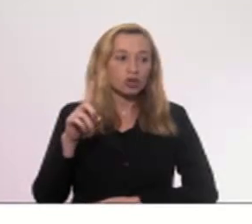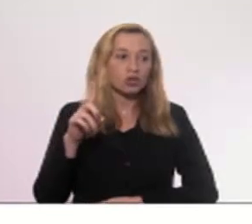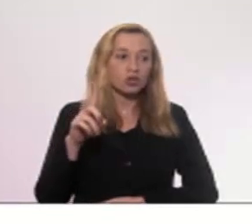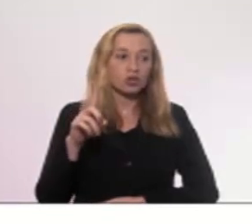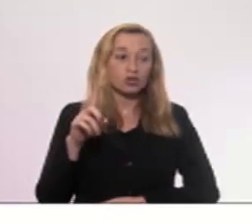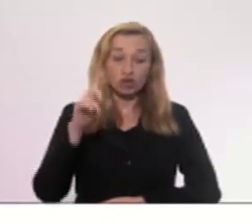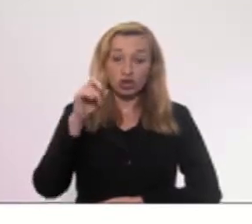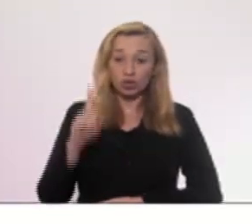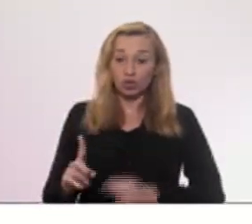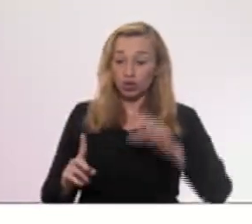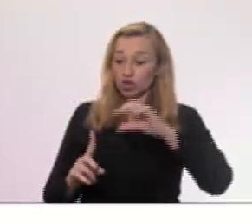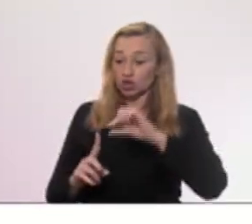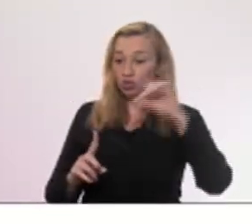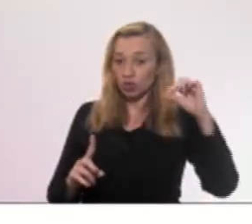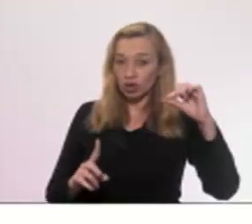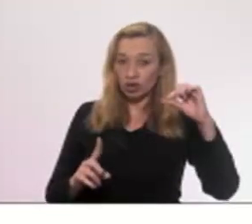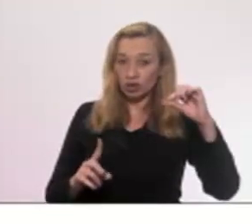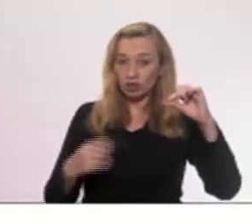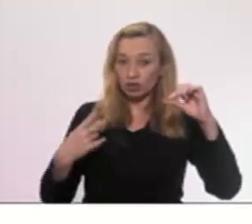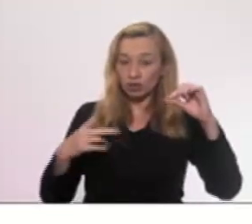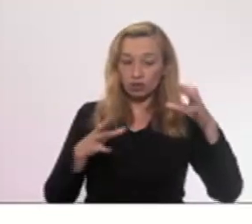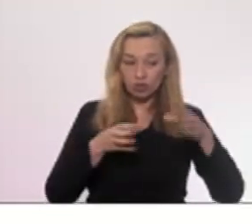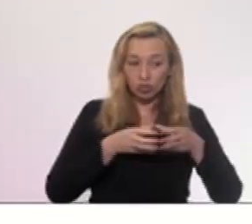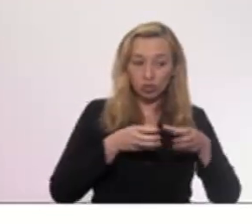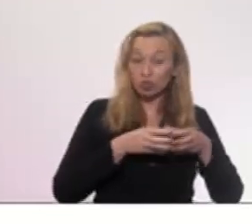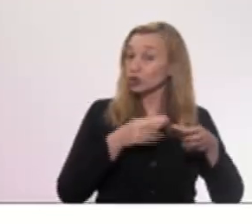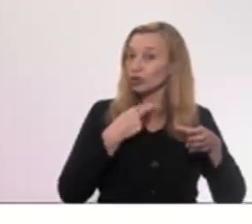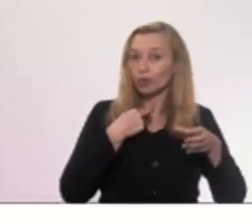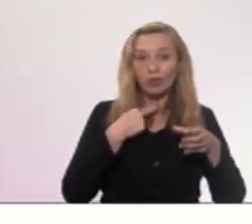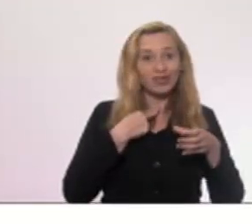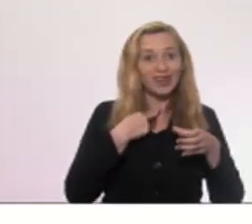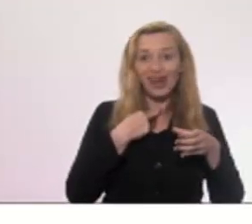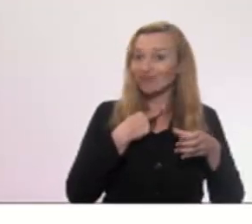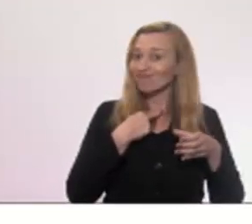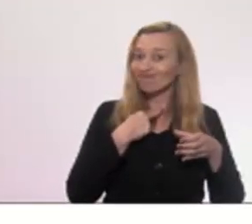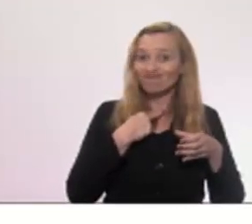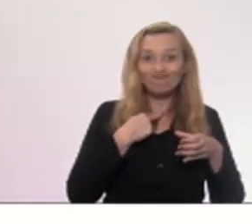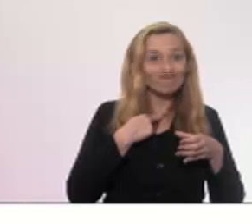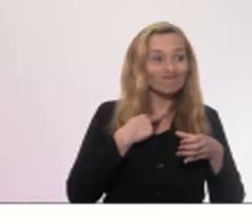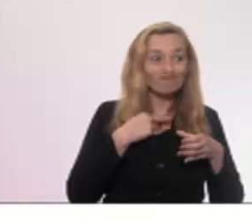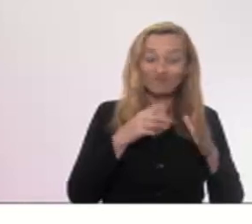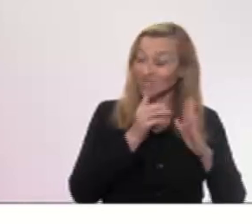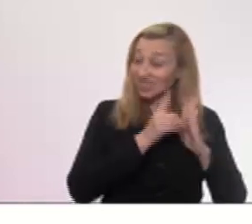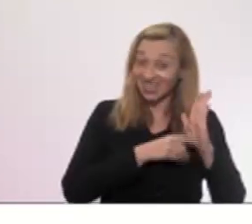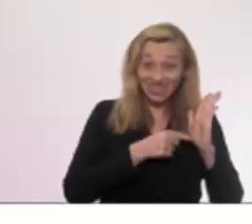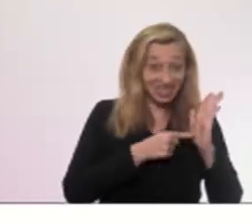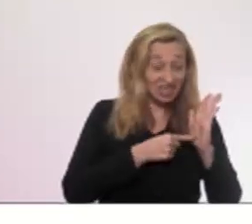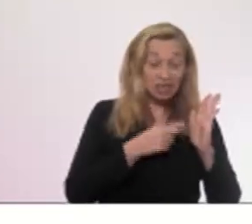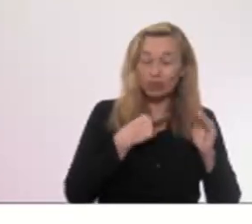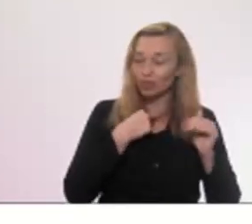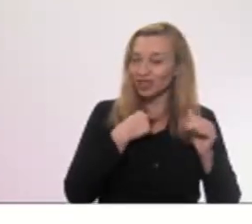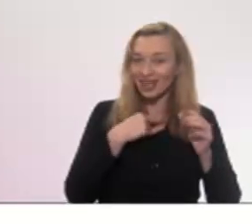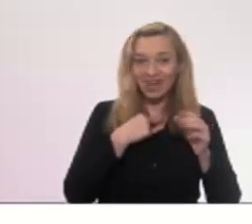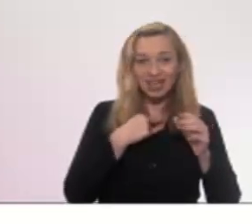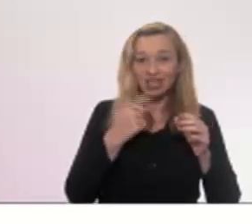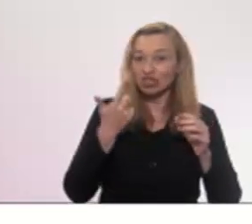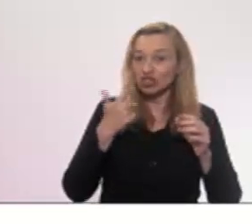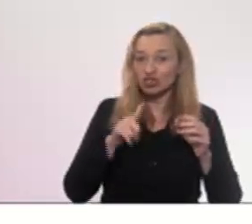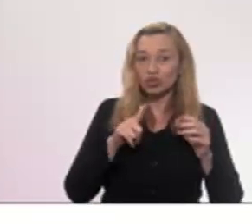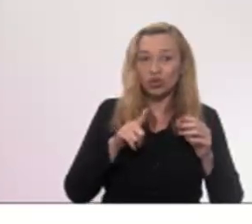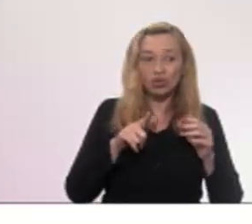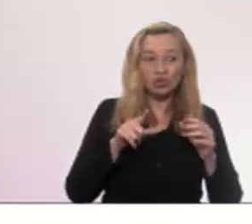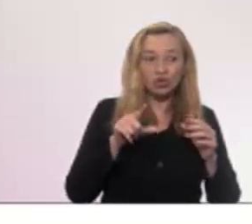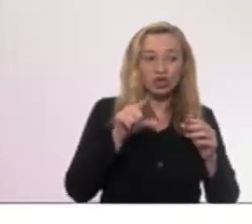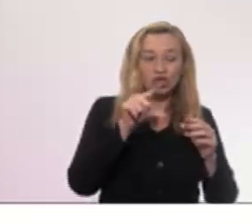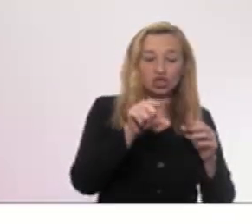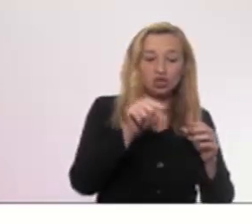universitária, empossado e investido no cargo, não poderá mais, por esse decreto, nomear, por exemplo, o